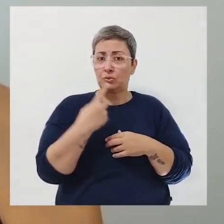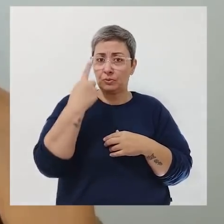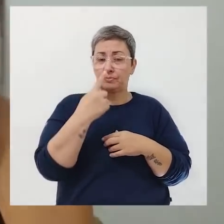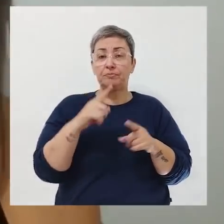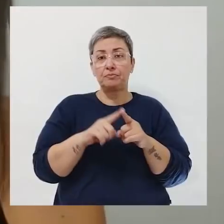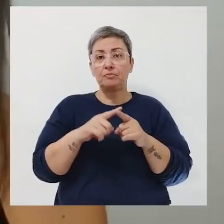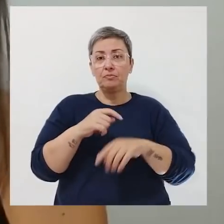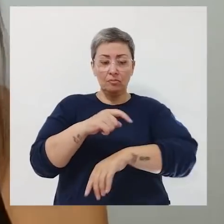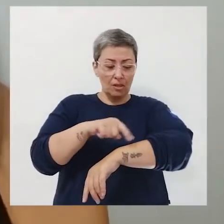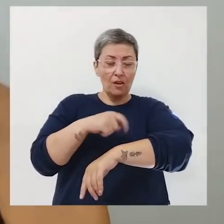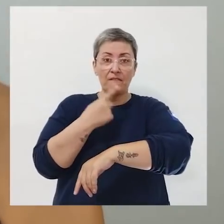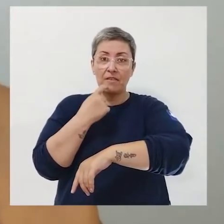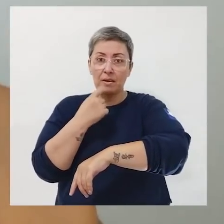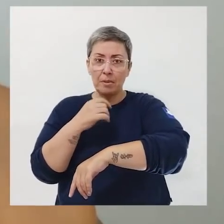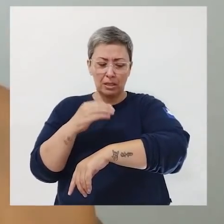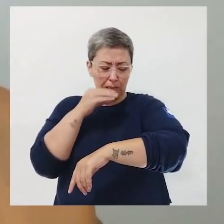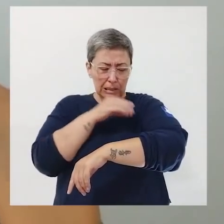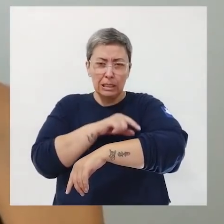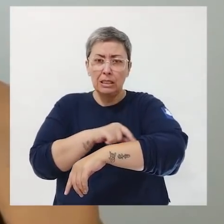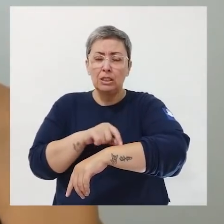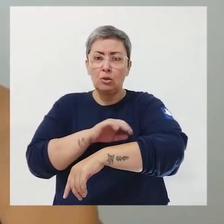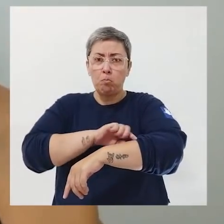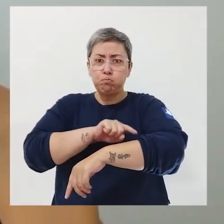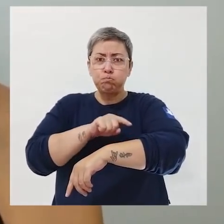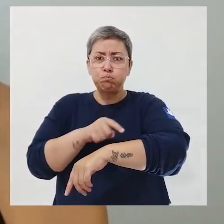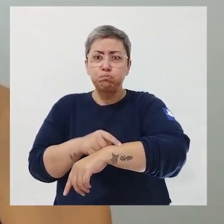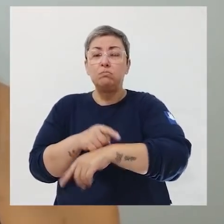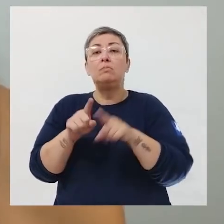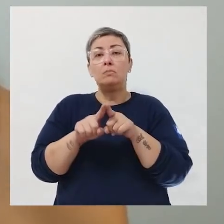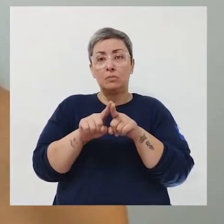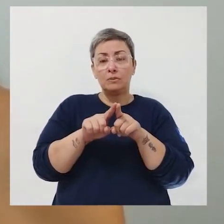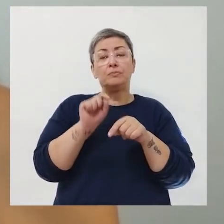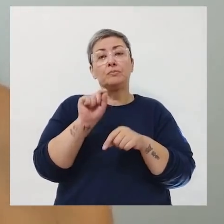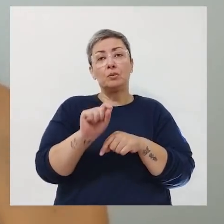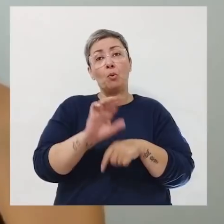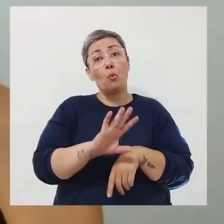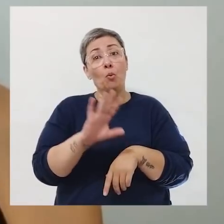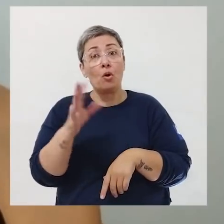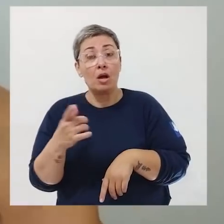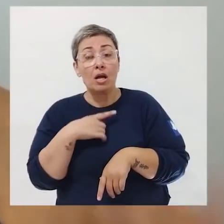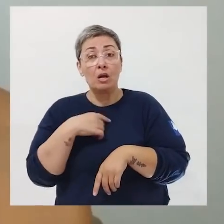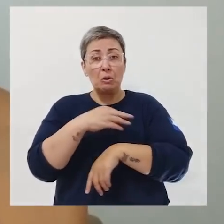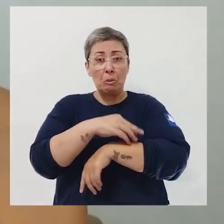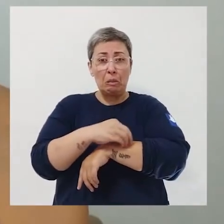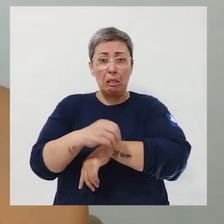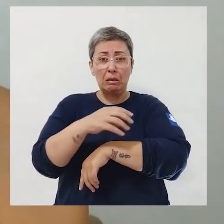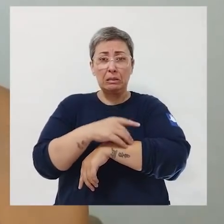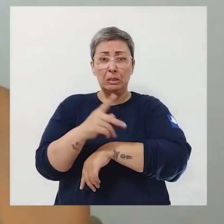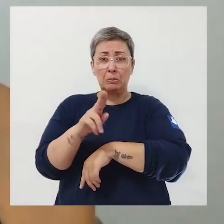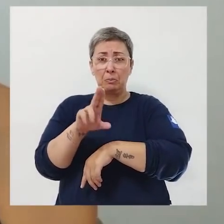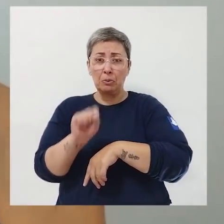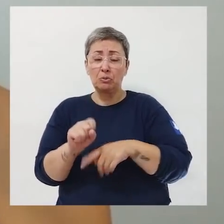horas. Vermelhidão e calor no local da ferida, inchaço e pode também acontecer de ser secreção,